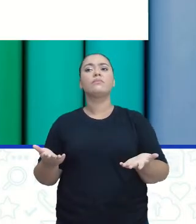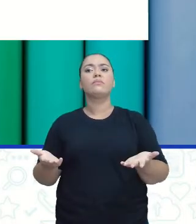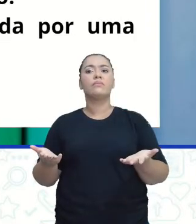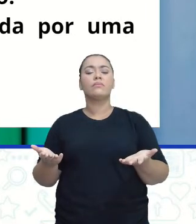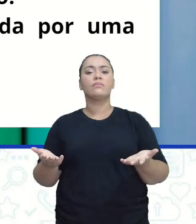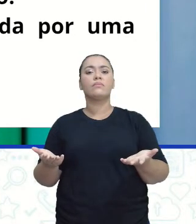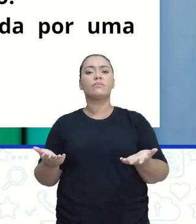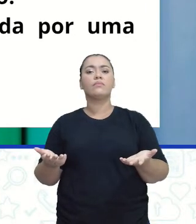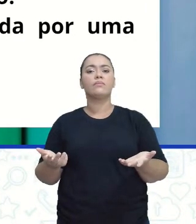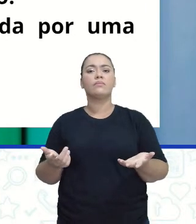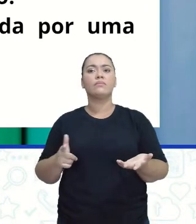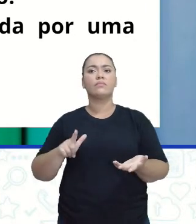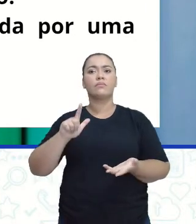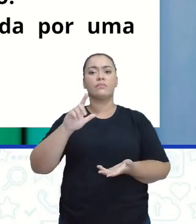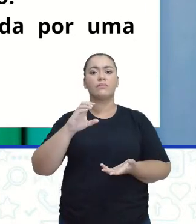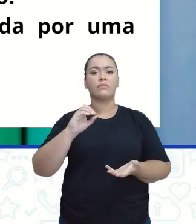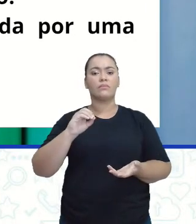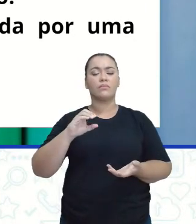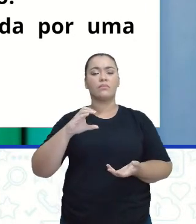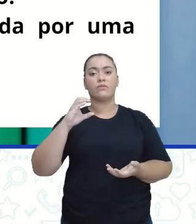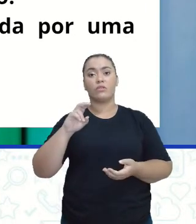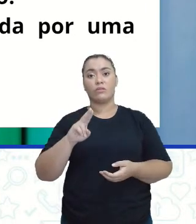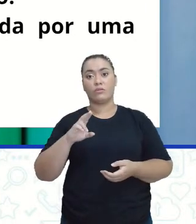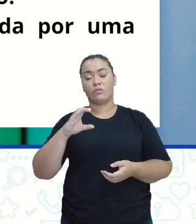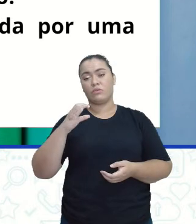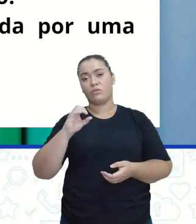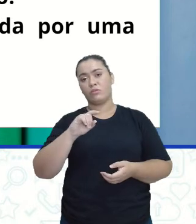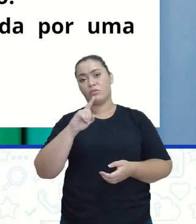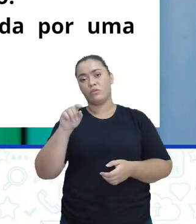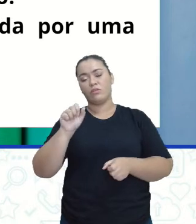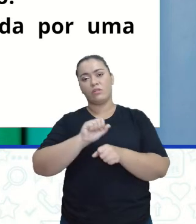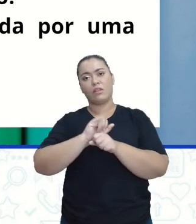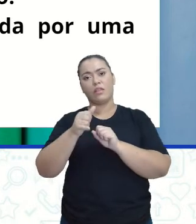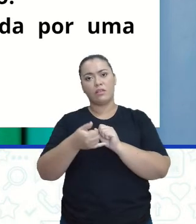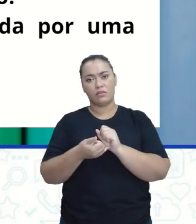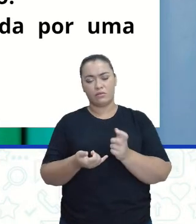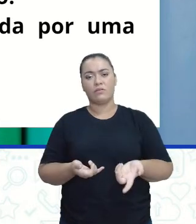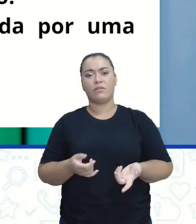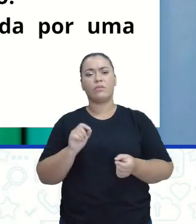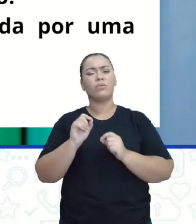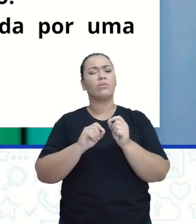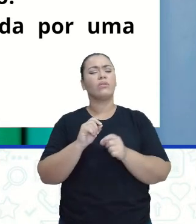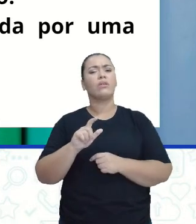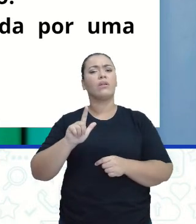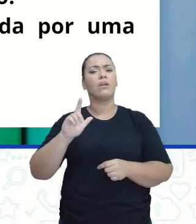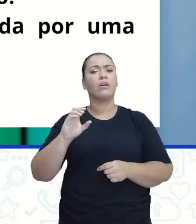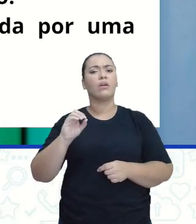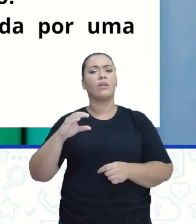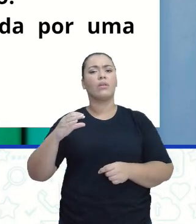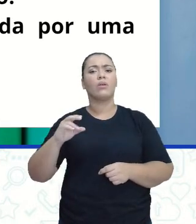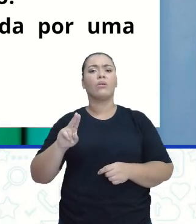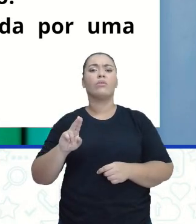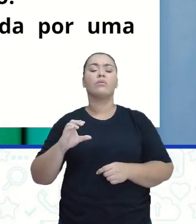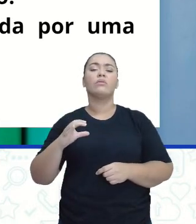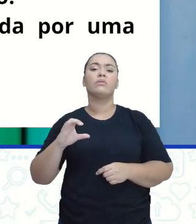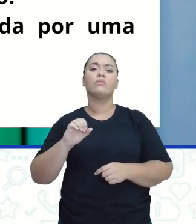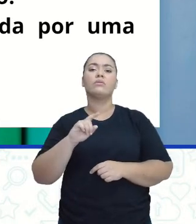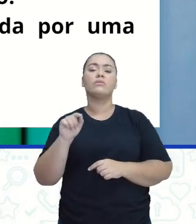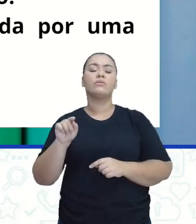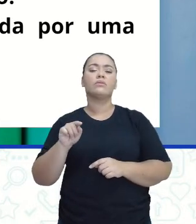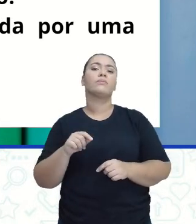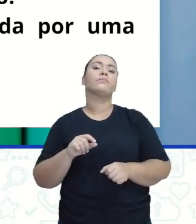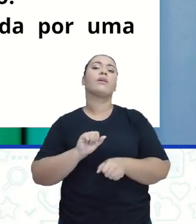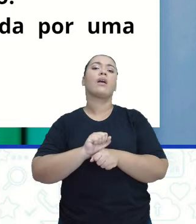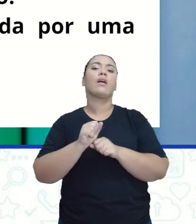das locuções adjetivas, não é? A locução adjetiva é o quê? É uma expressão formada